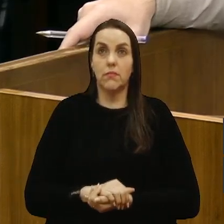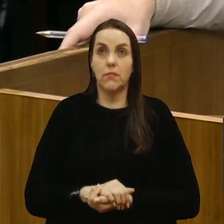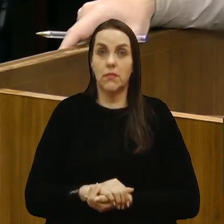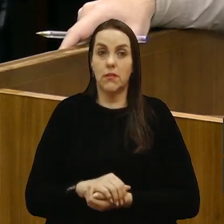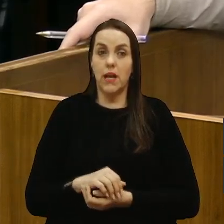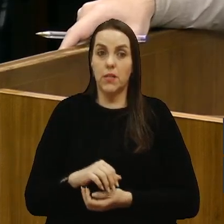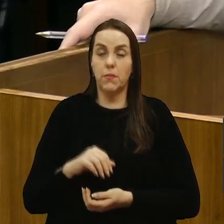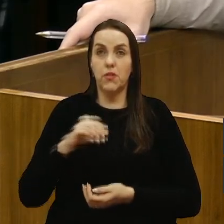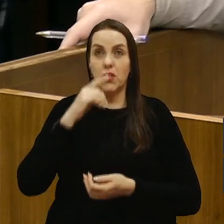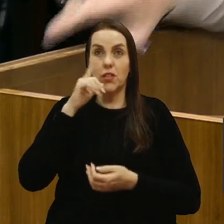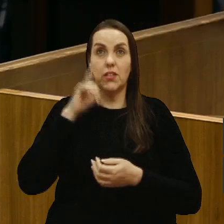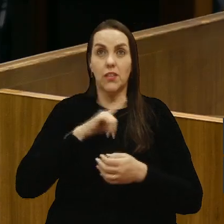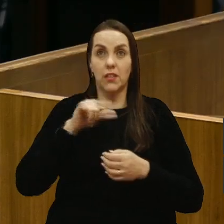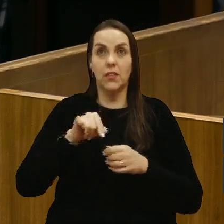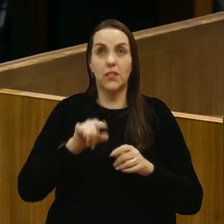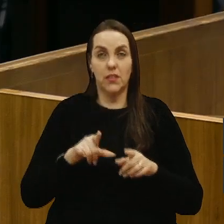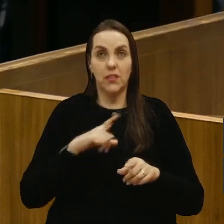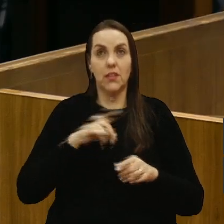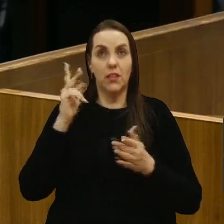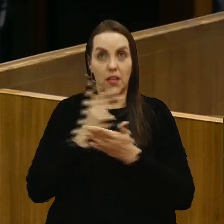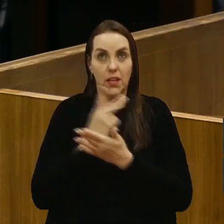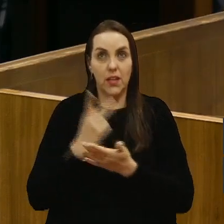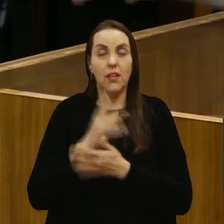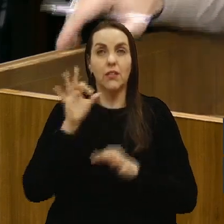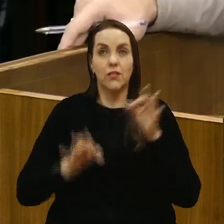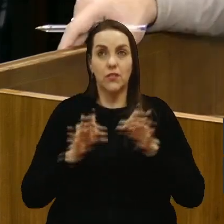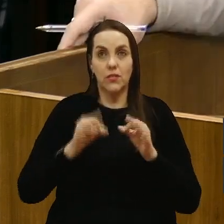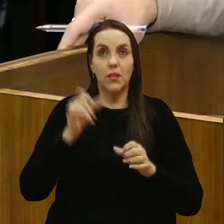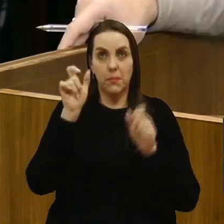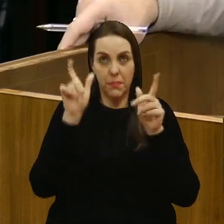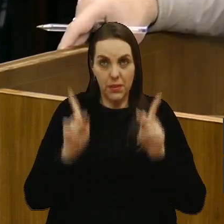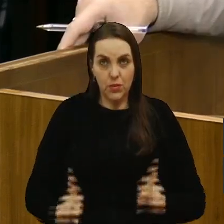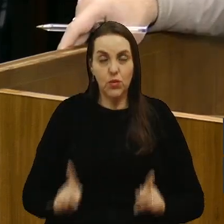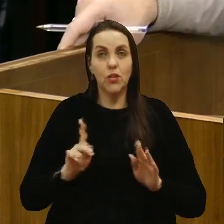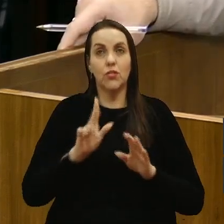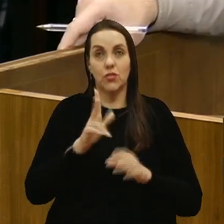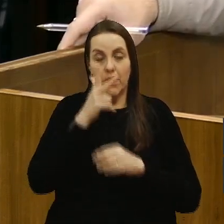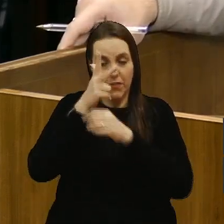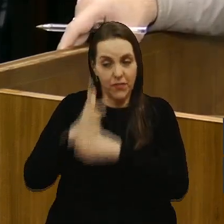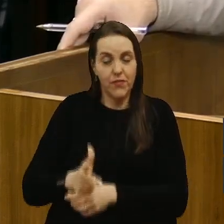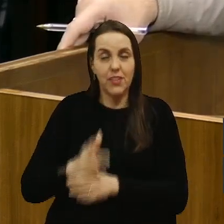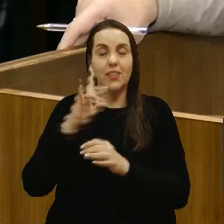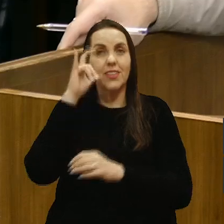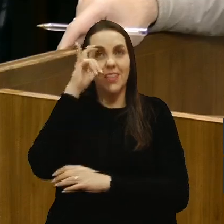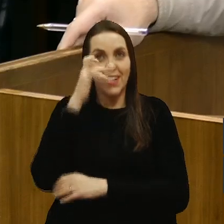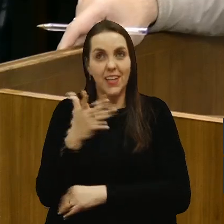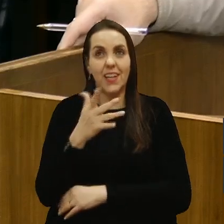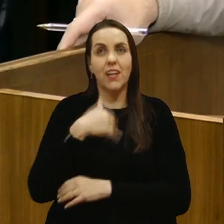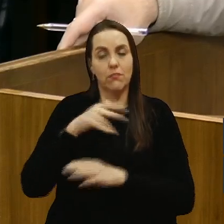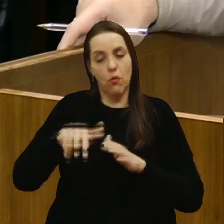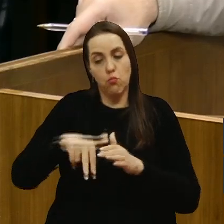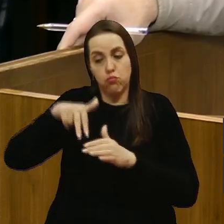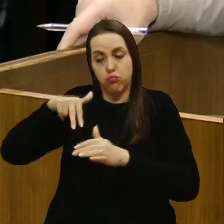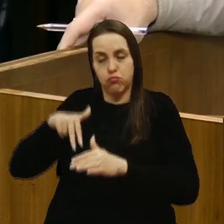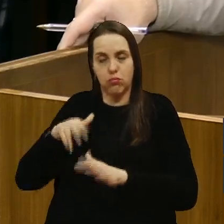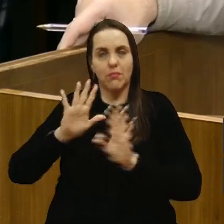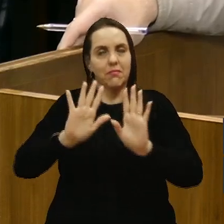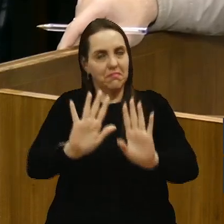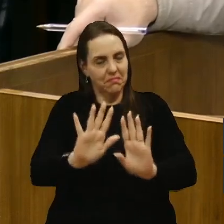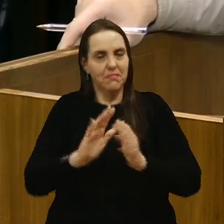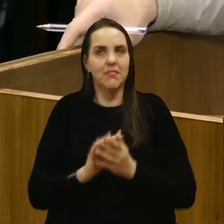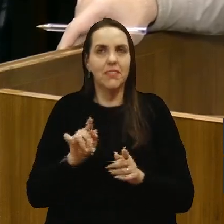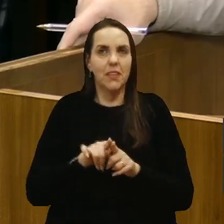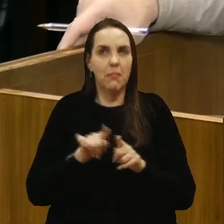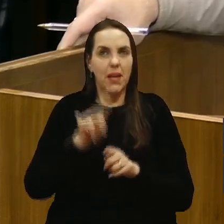e depois eu vi que eu estava errado. Eu já julguei pessoas, já botei vídeo de uma pessoa lá no meu Instagram e depois eu recuei, vi que não era bem aquilo. Então,